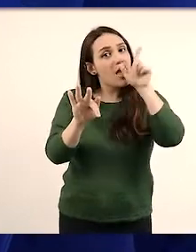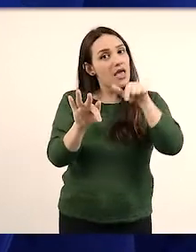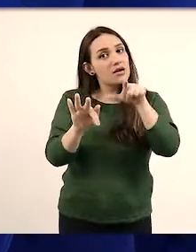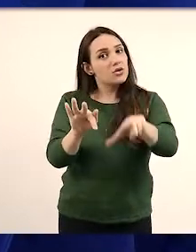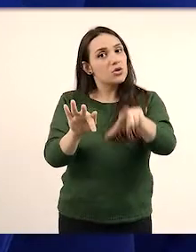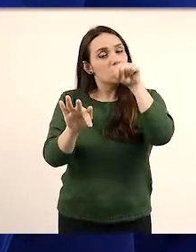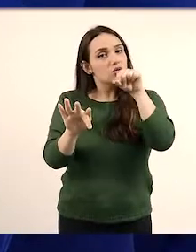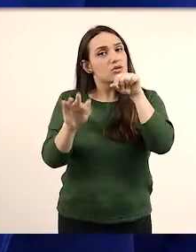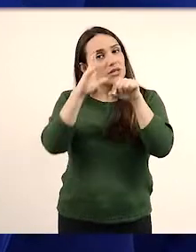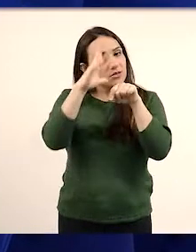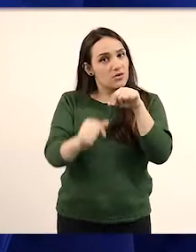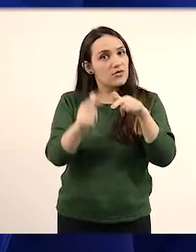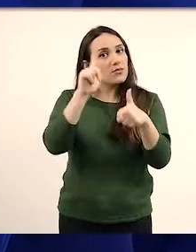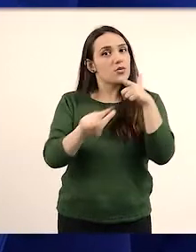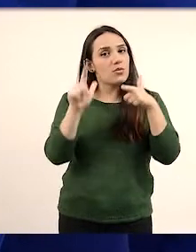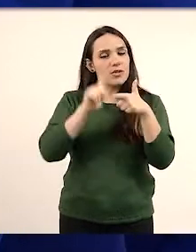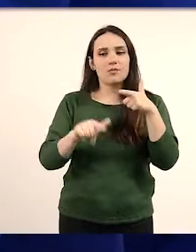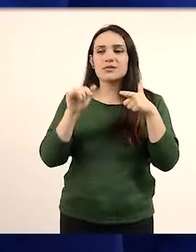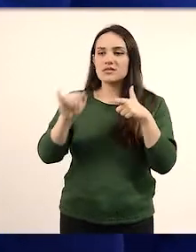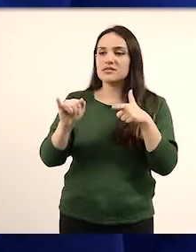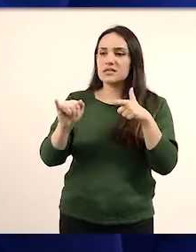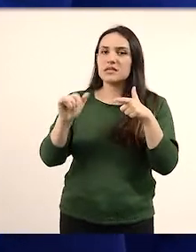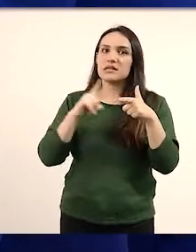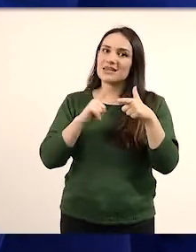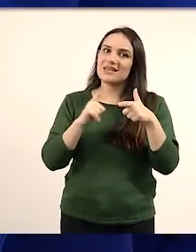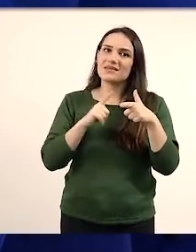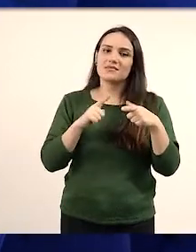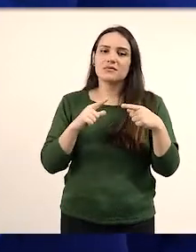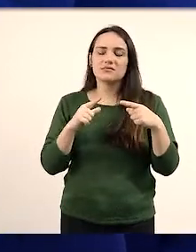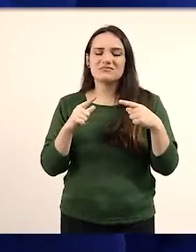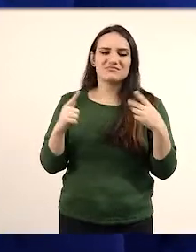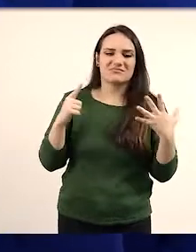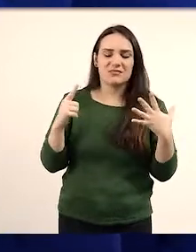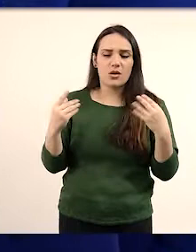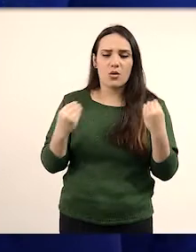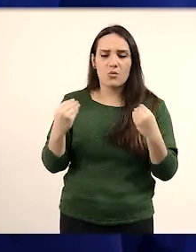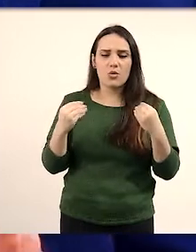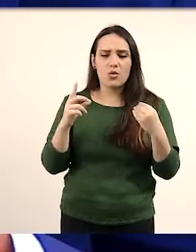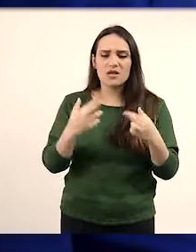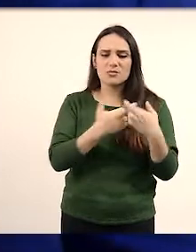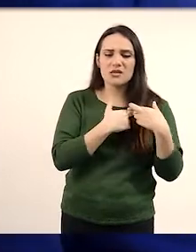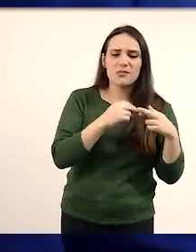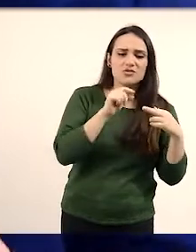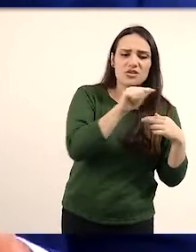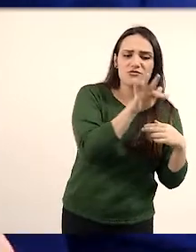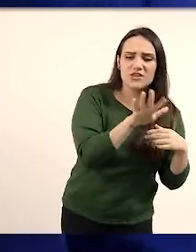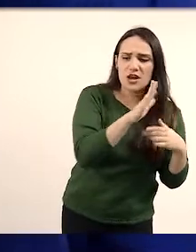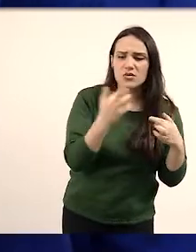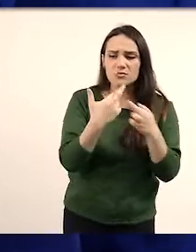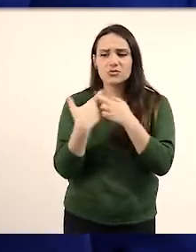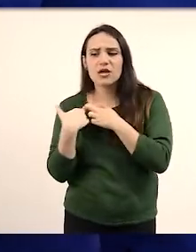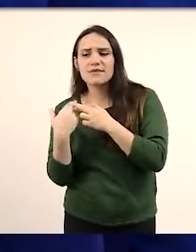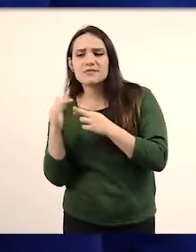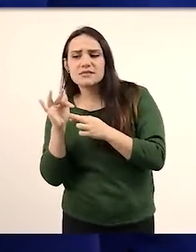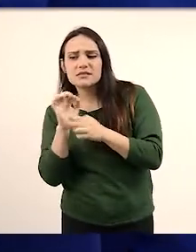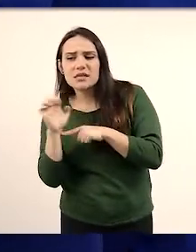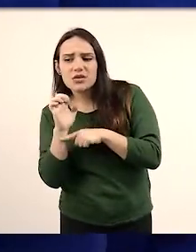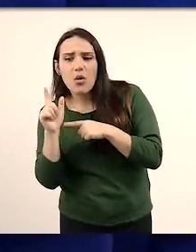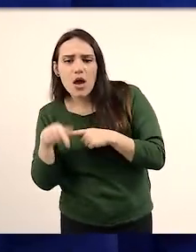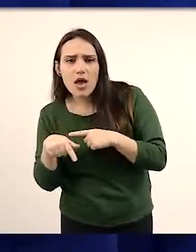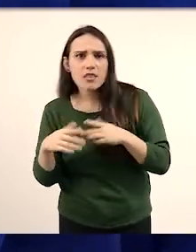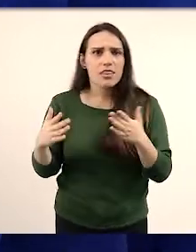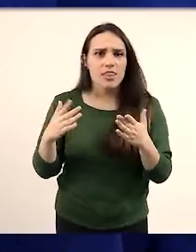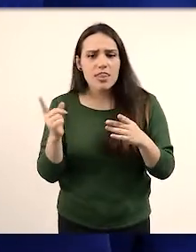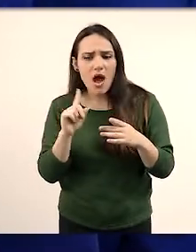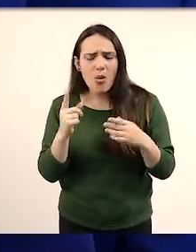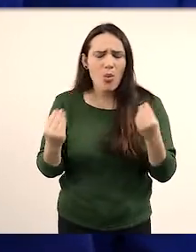para resolver eventuais litígios que tratem das competências. Isso quando a União estiver figurando em outras